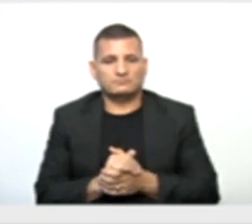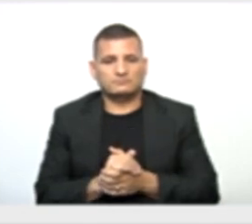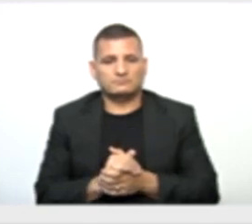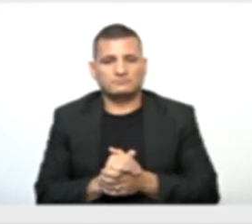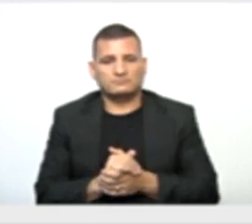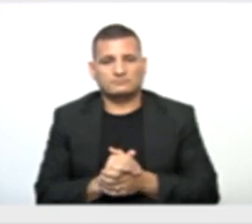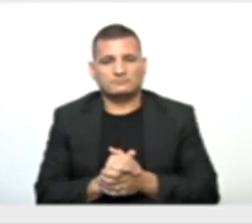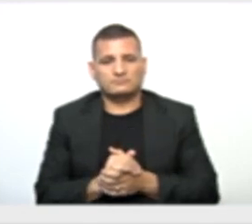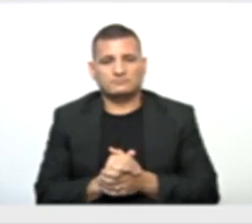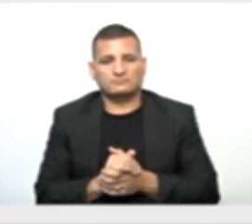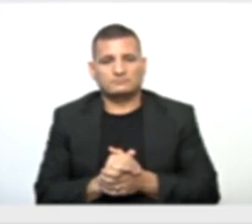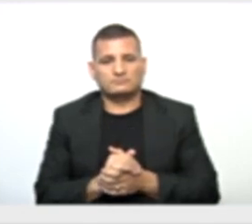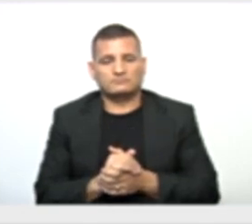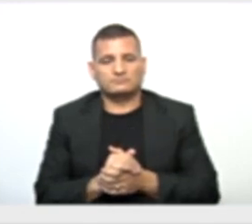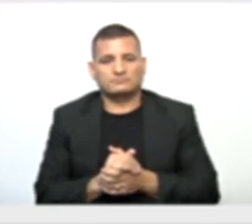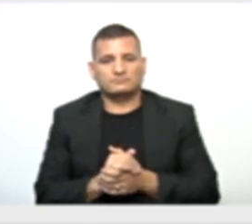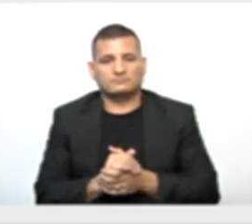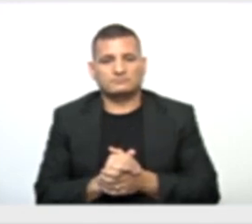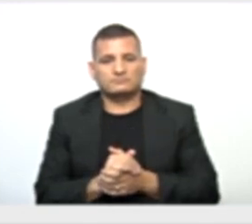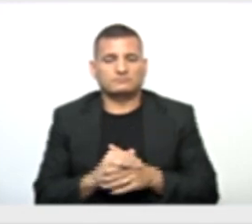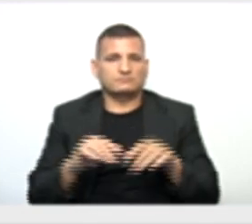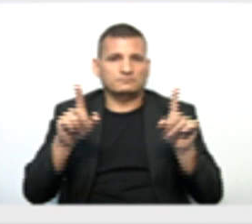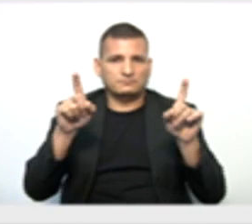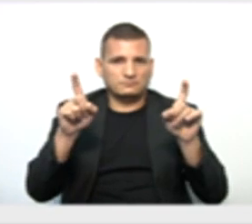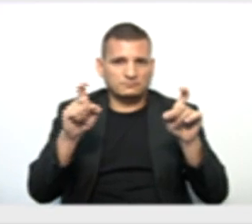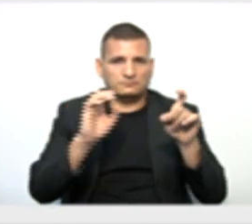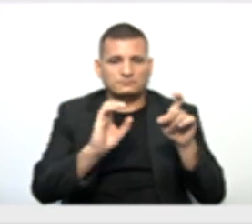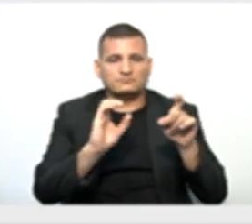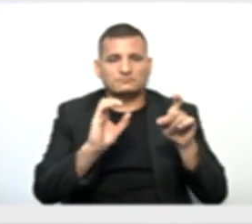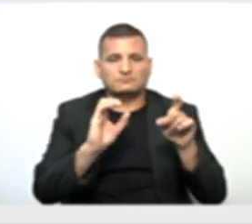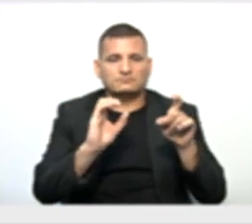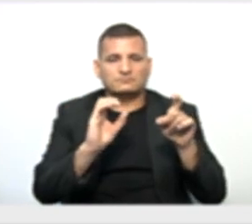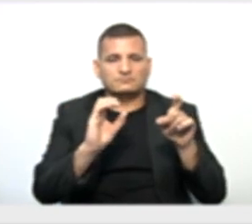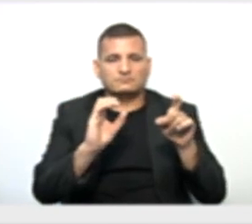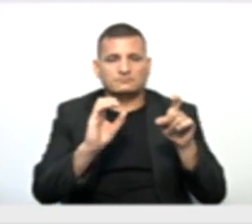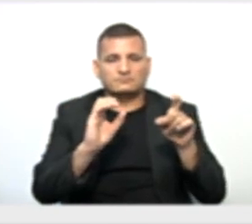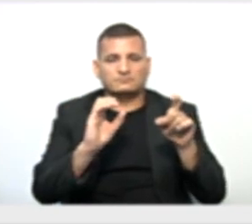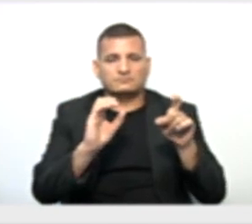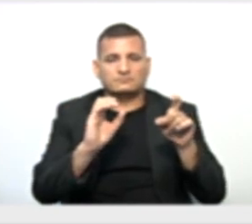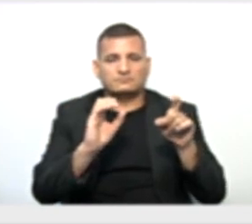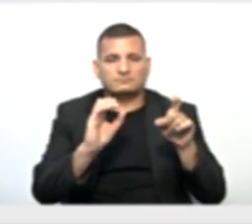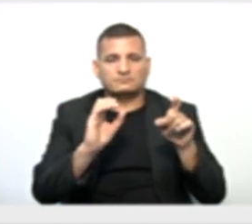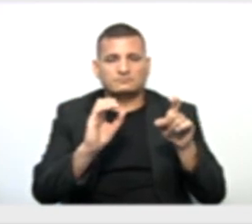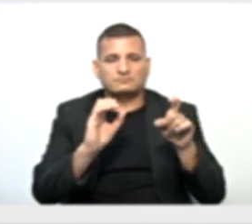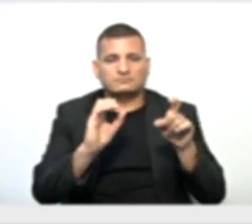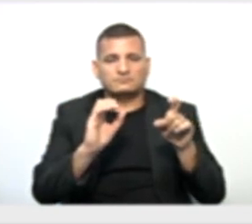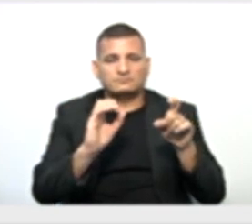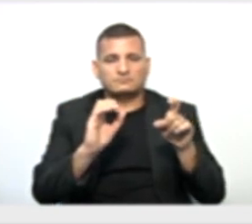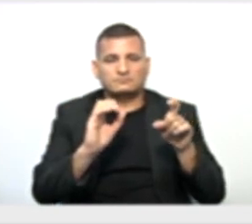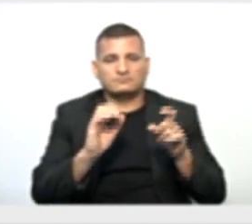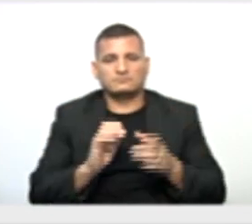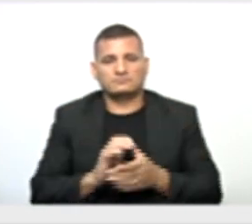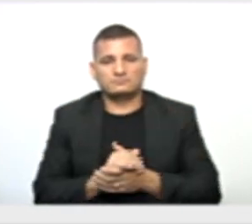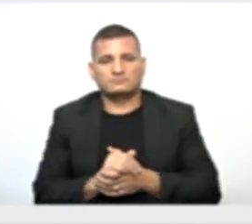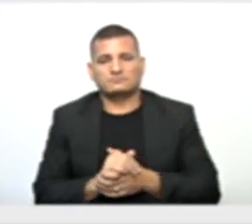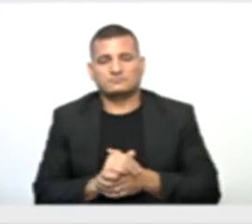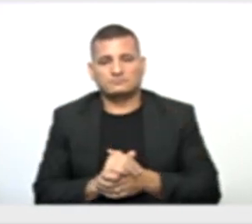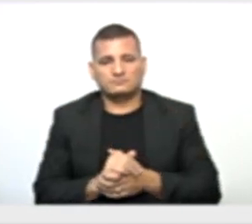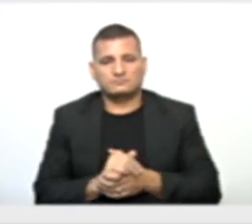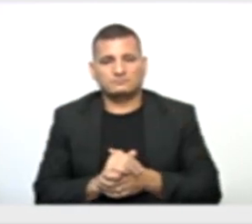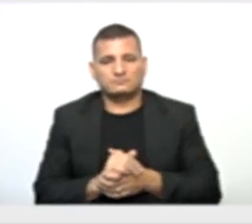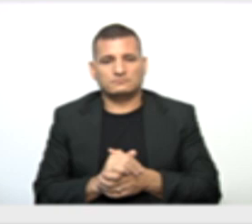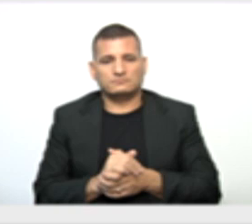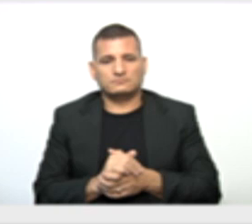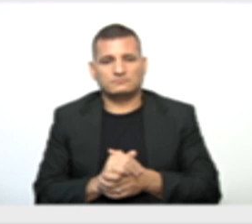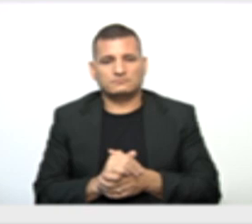Então eu coloco entre aspas assim para ele imprimir esses caracteres seguido do C, que é o valor. Então aqui eu tenho a